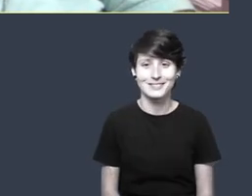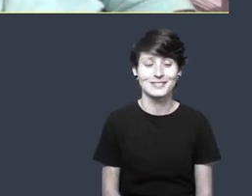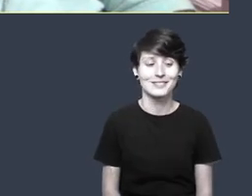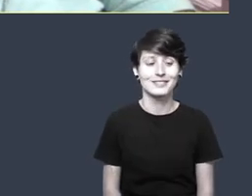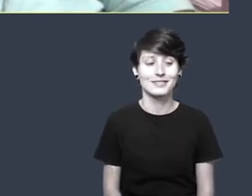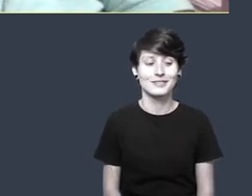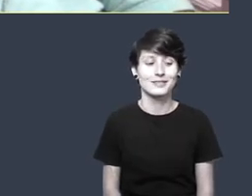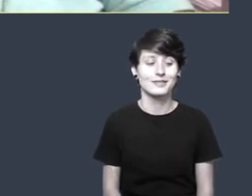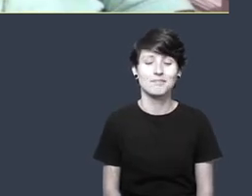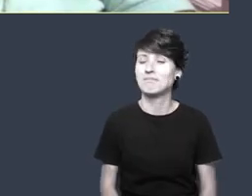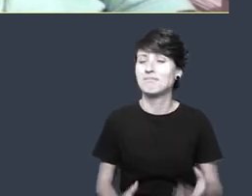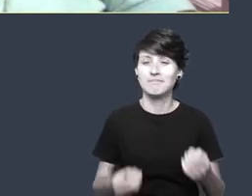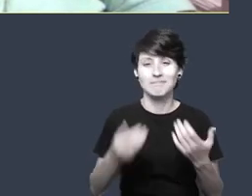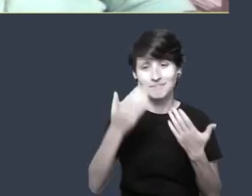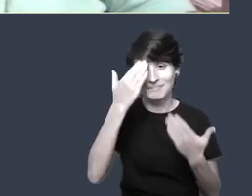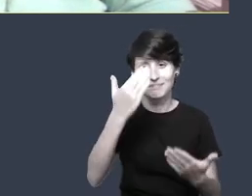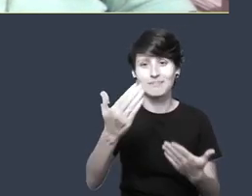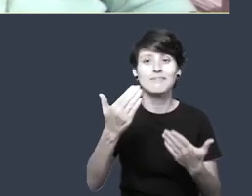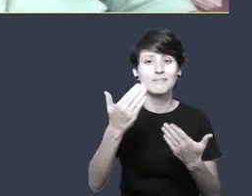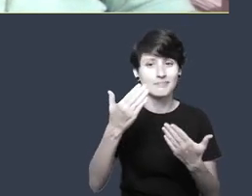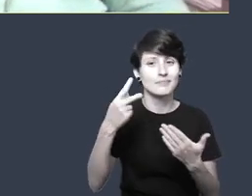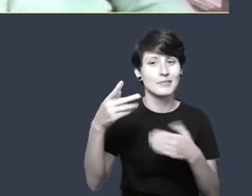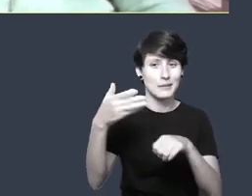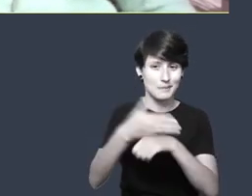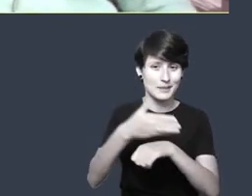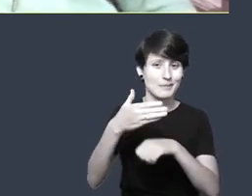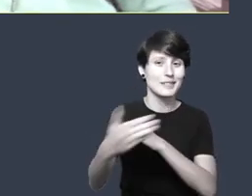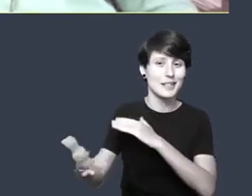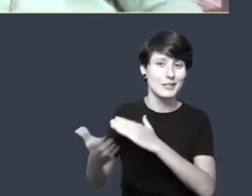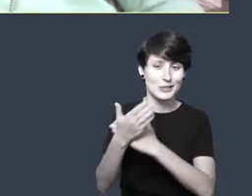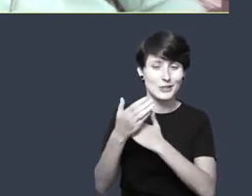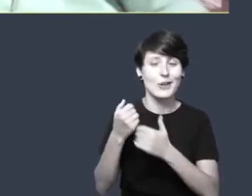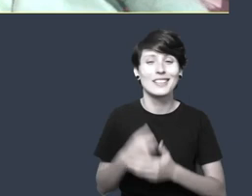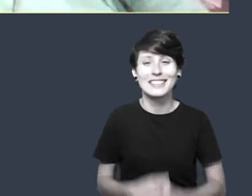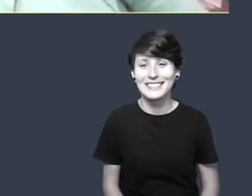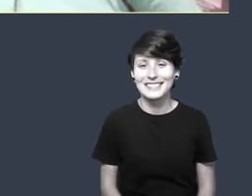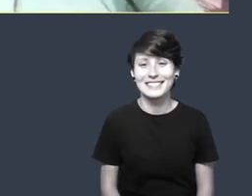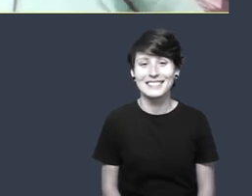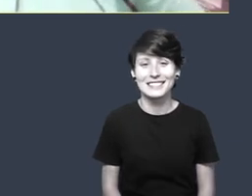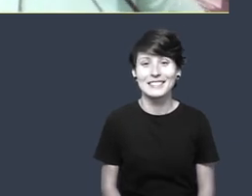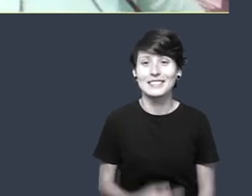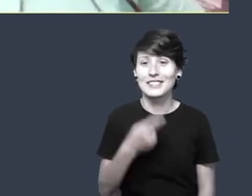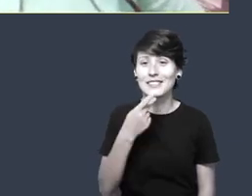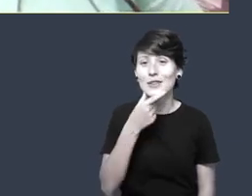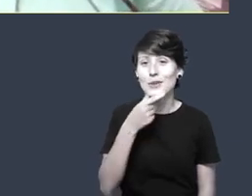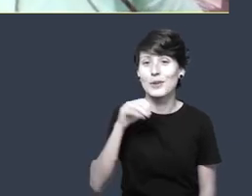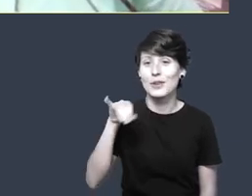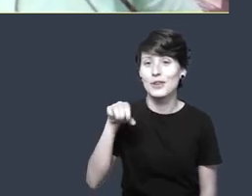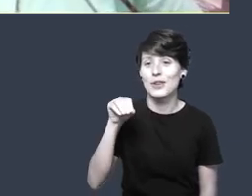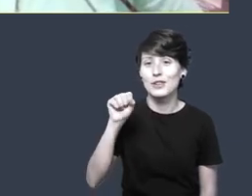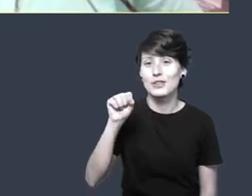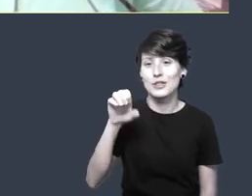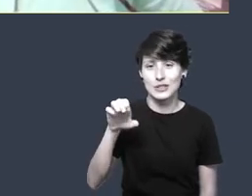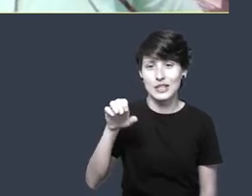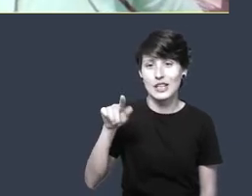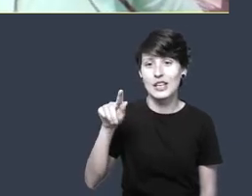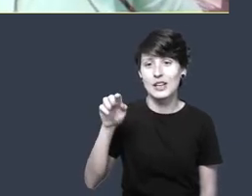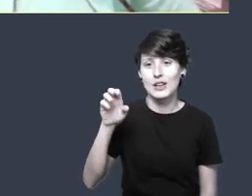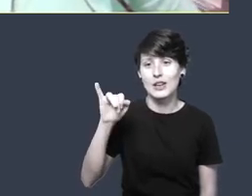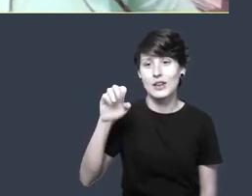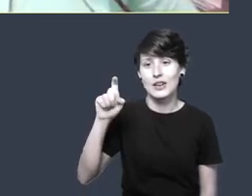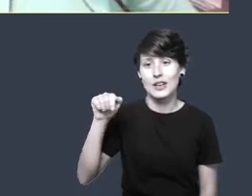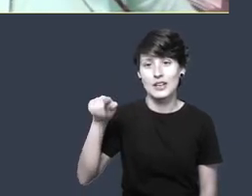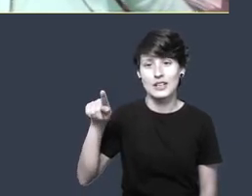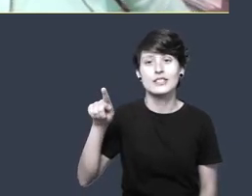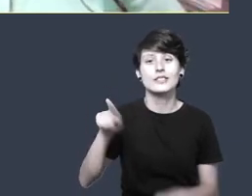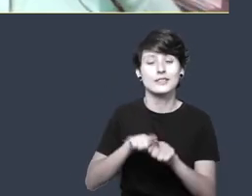Boa, valeu, Tatiane, pela participação aqui. Eu ia falar que o José Góes, para a